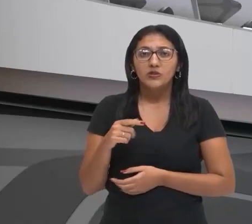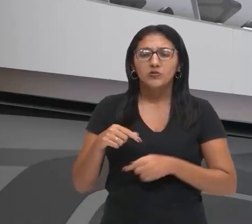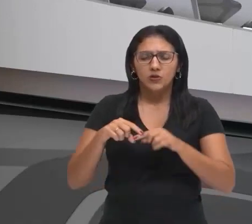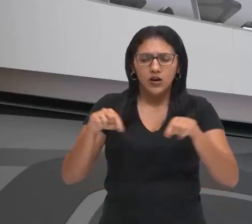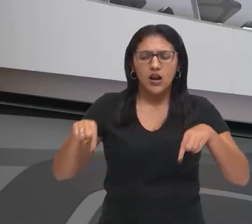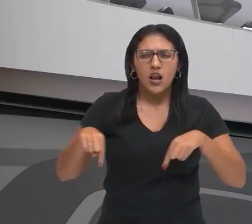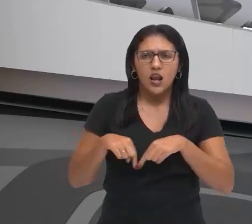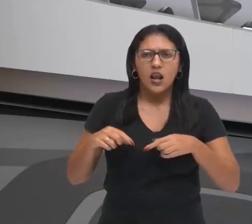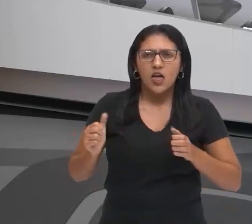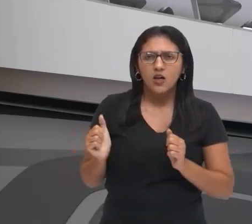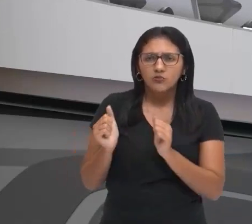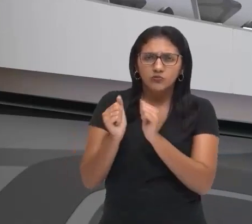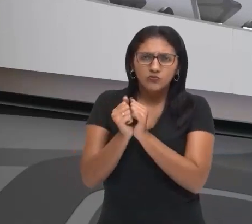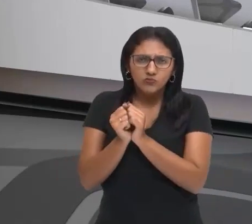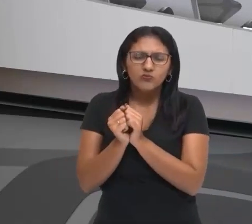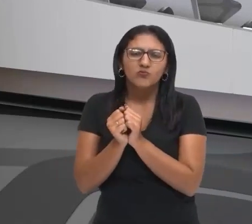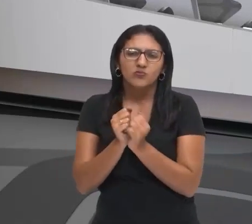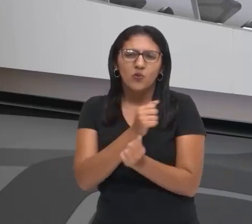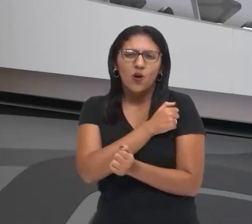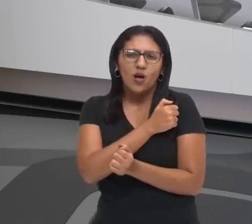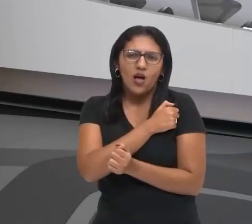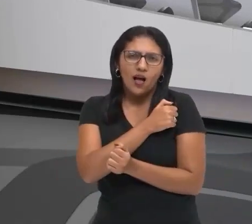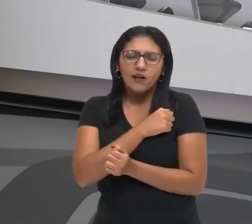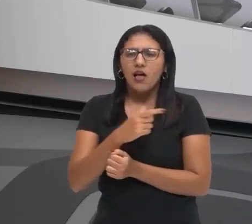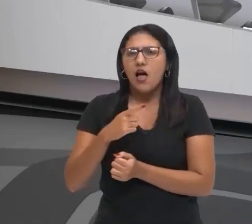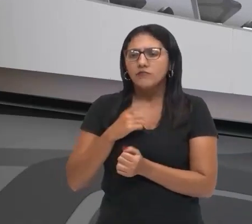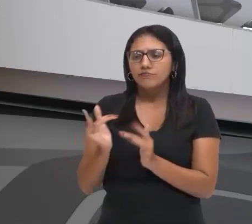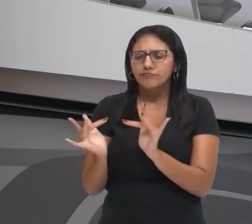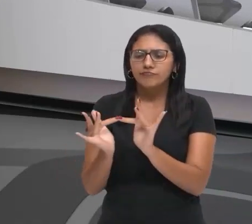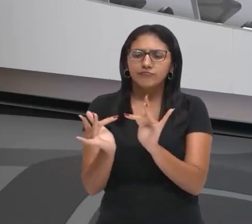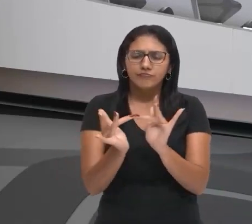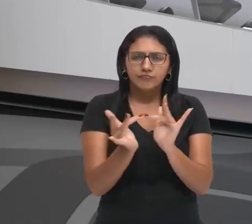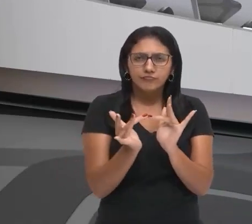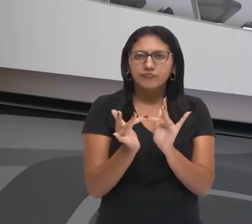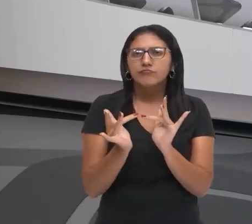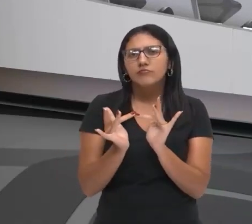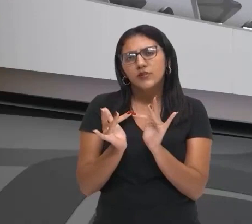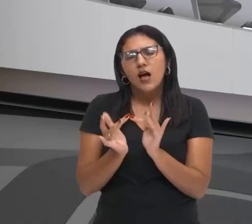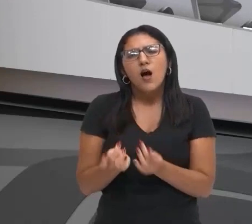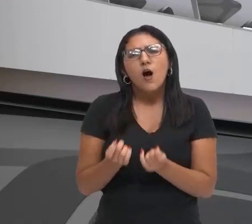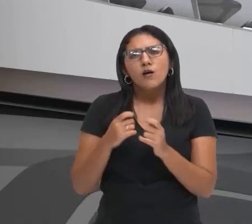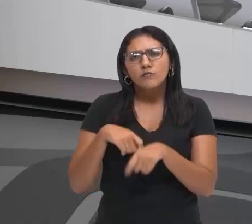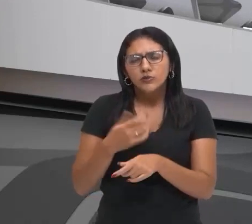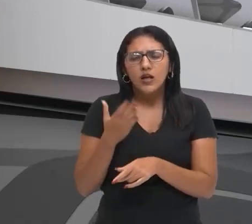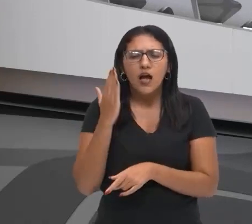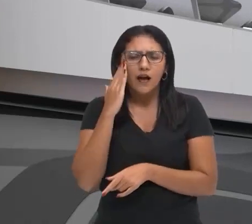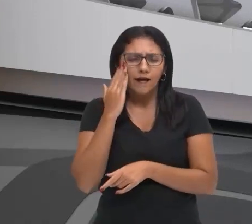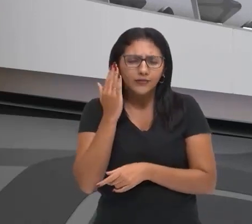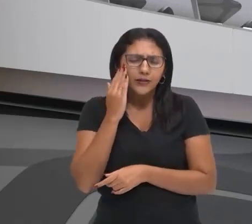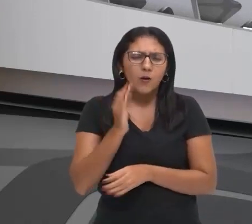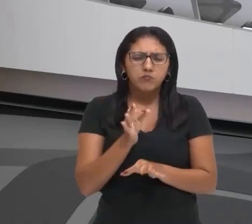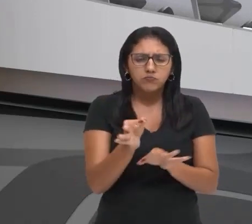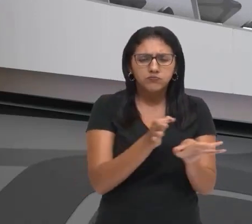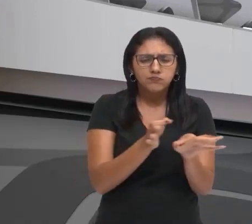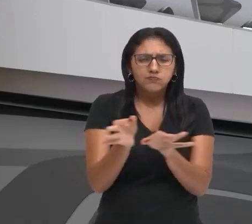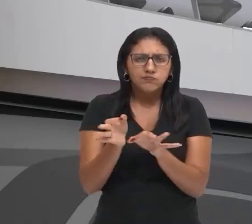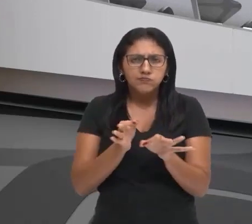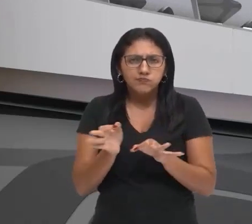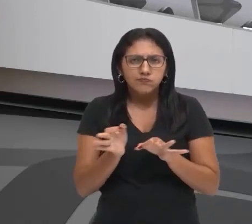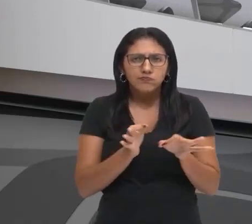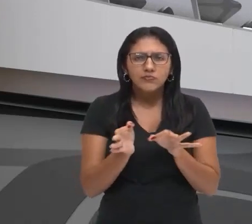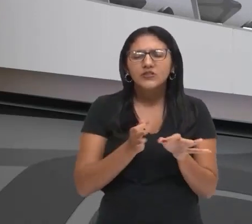sala presencialmente com vocês, eles têm mais o contato. Então, ele consegue dividir, ele